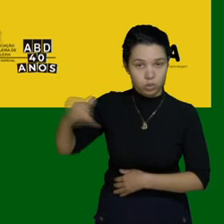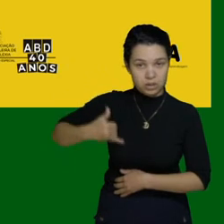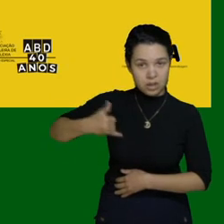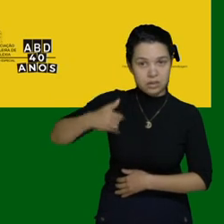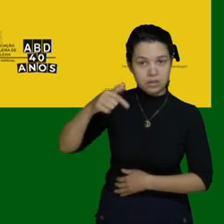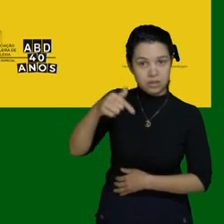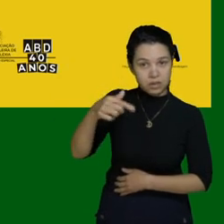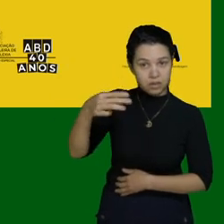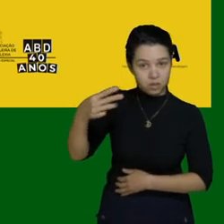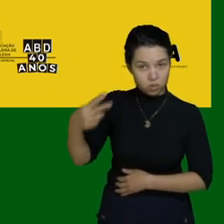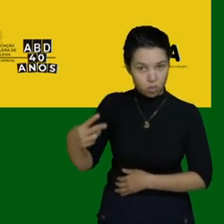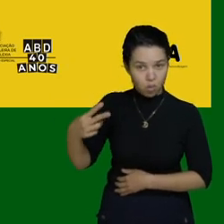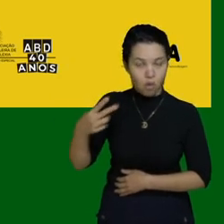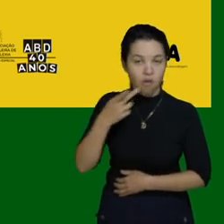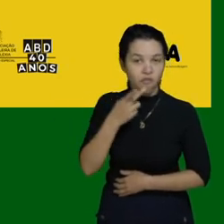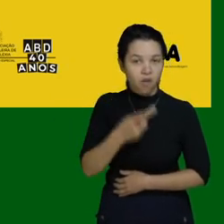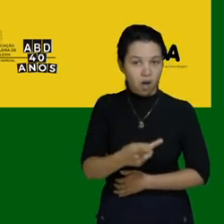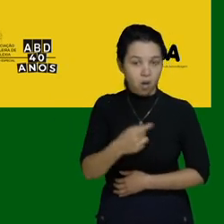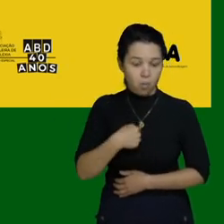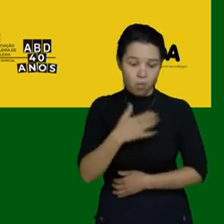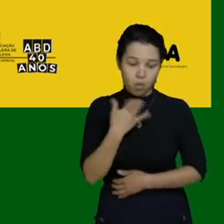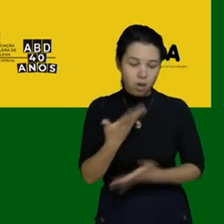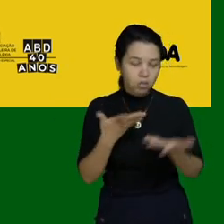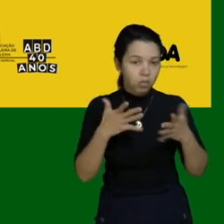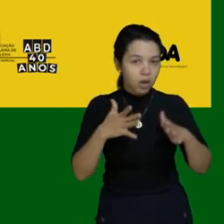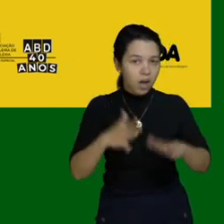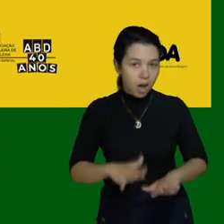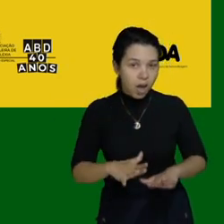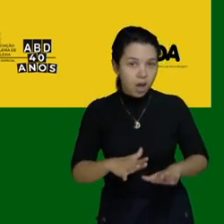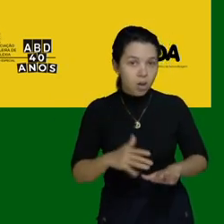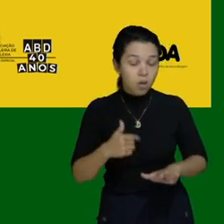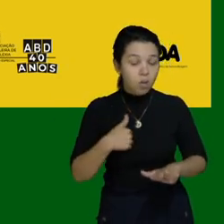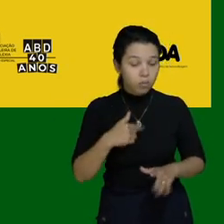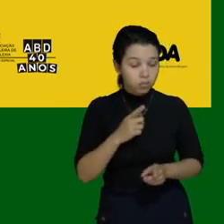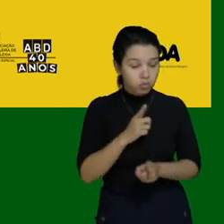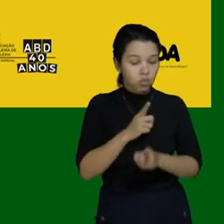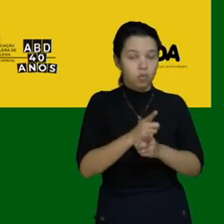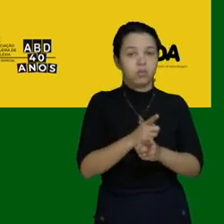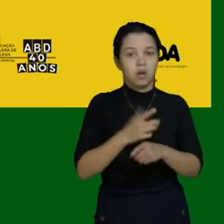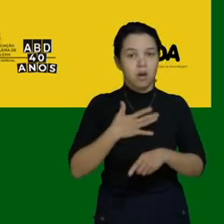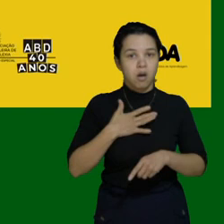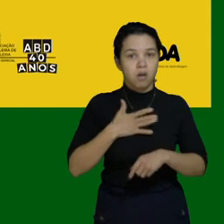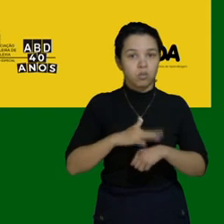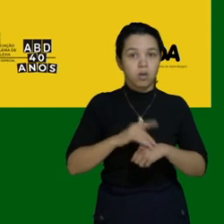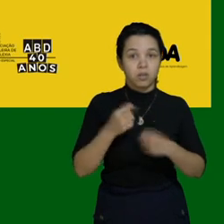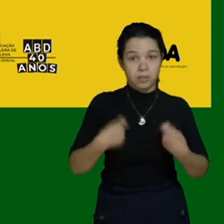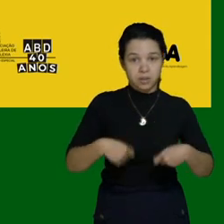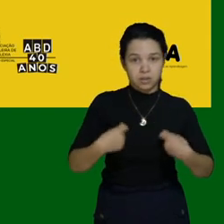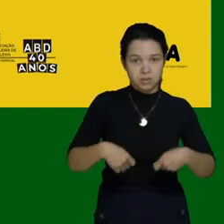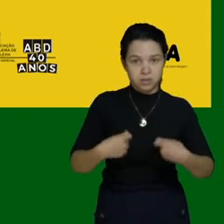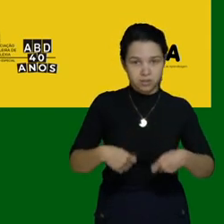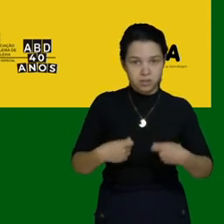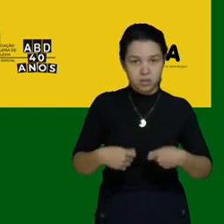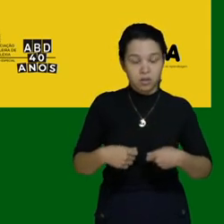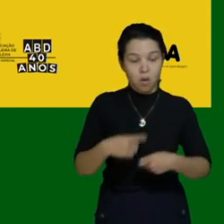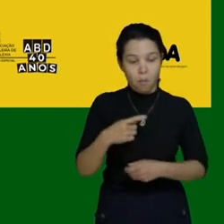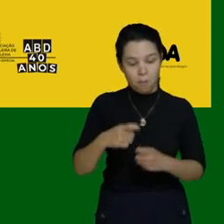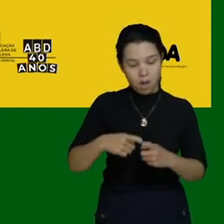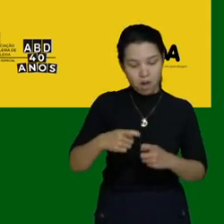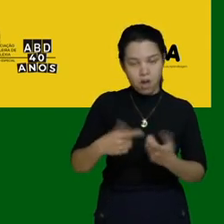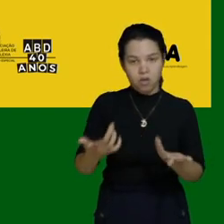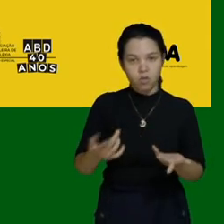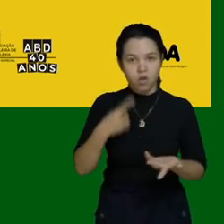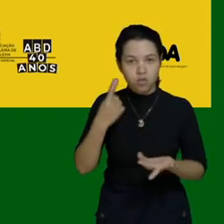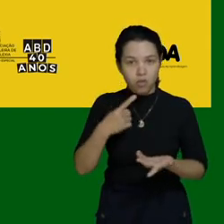anos que falou eu não quero morrer sem saber o que eu tenho né então chegam médicos advogados que contam tudo que